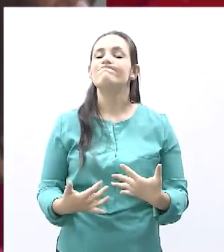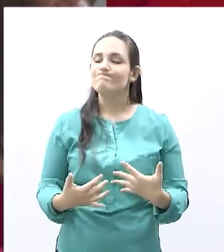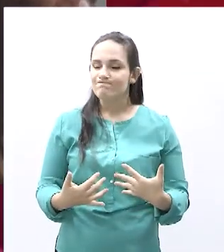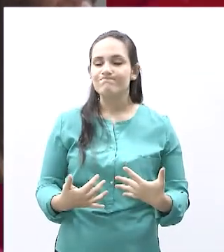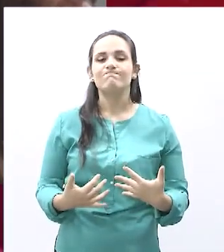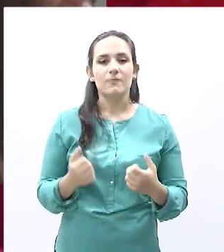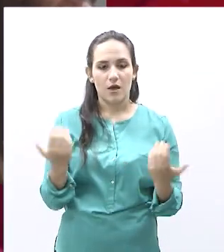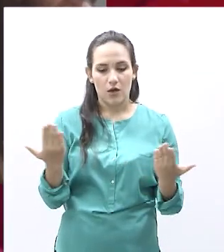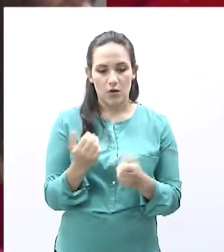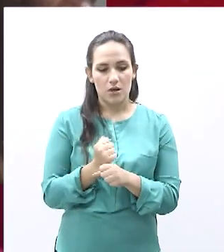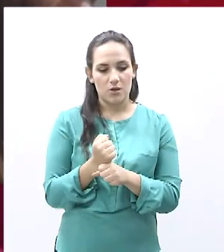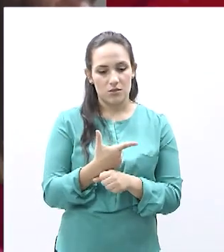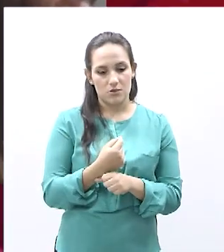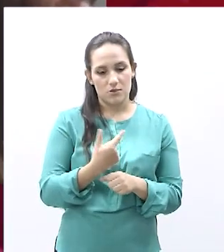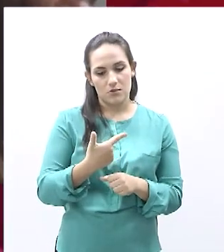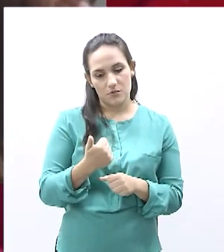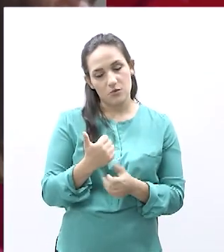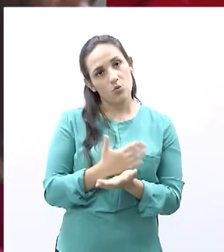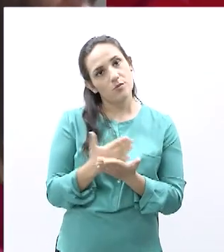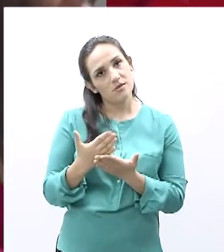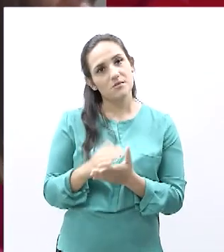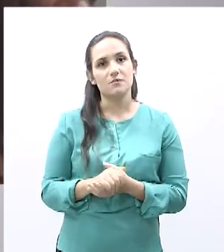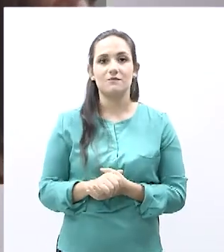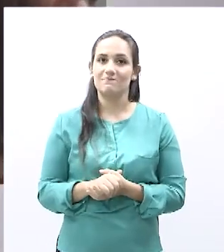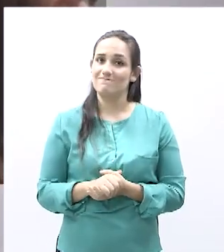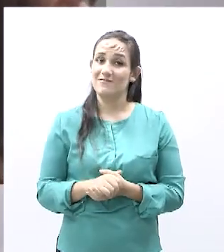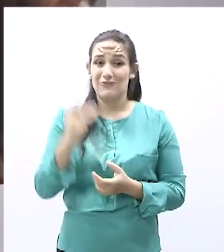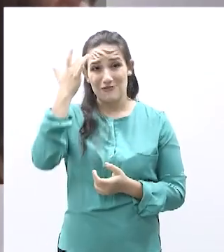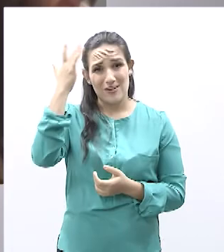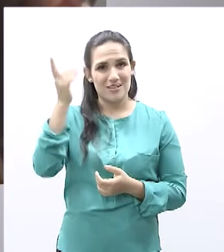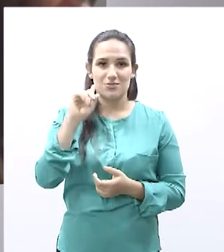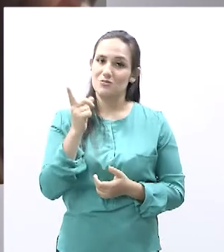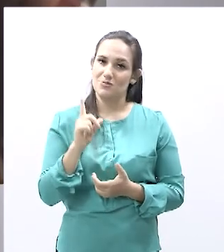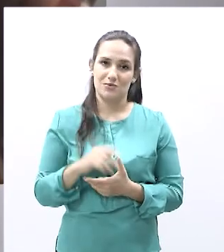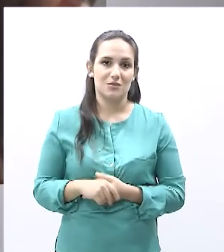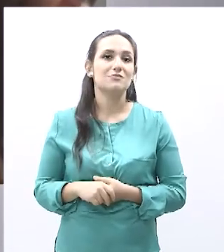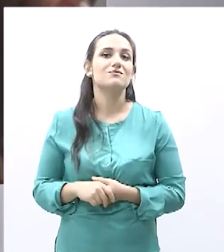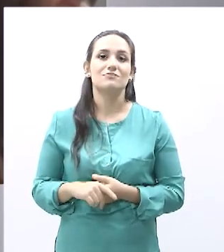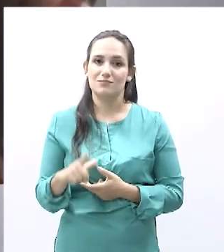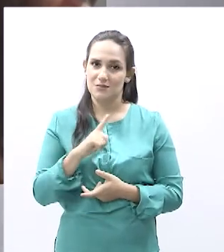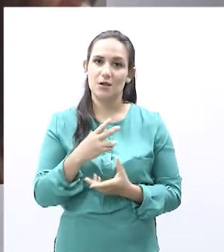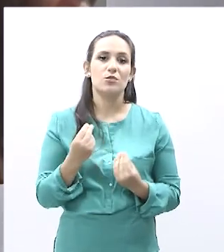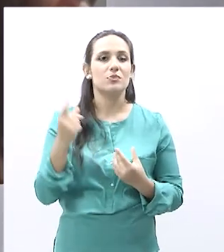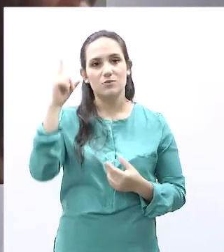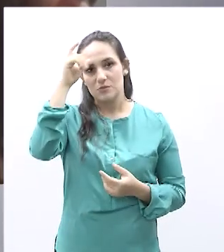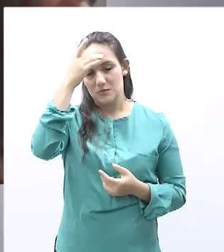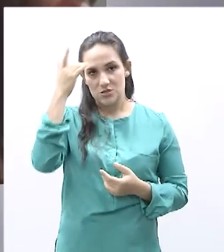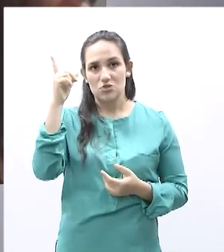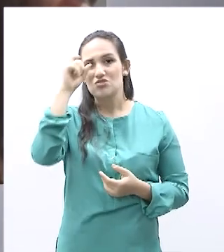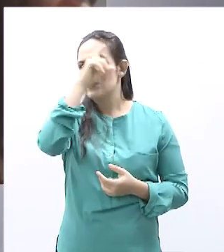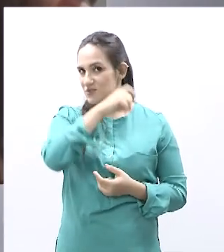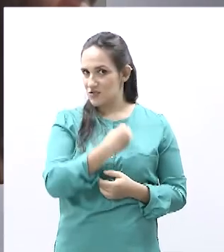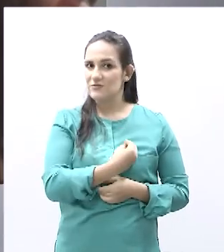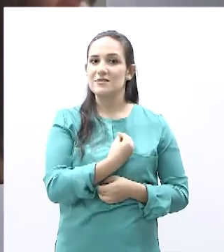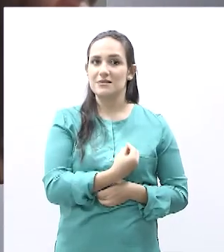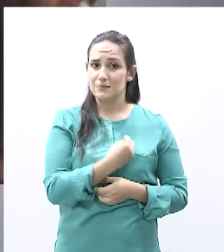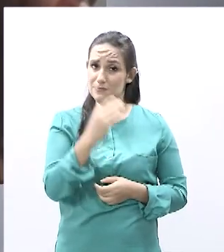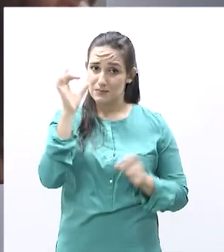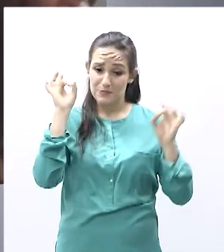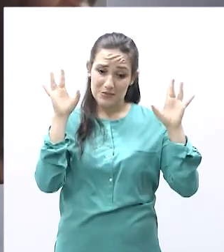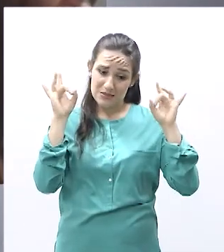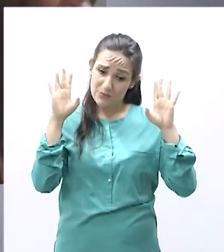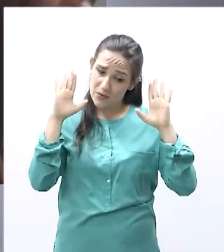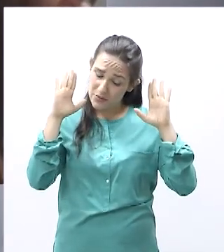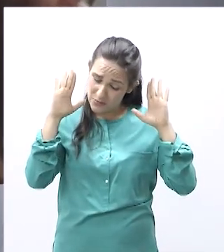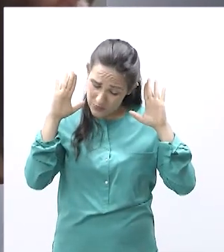ano de 2021 está começando e não está sendo fácil, né, já para muitas pessoas aqui do nosso país, especialmente